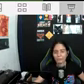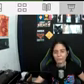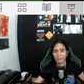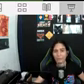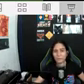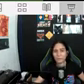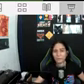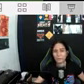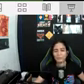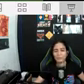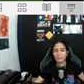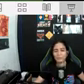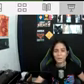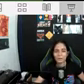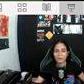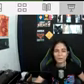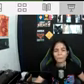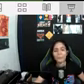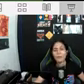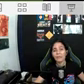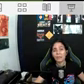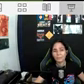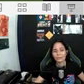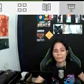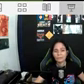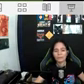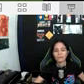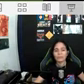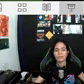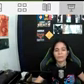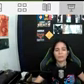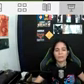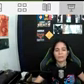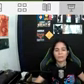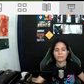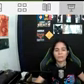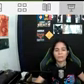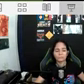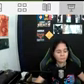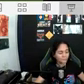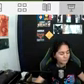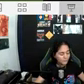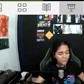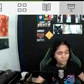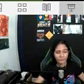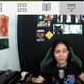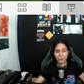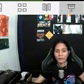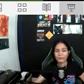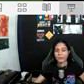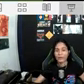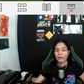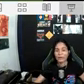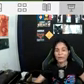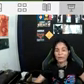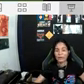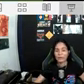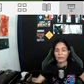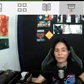a questão das pessoas que tomaram ou não Coca-Cola. E como exemplo 2, a gente pode estar trazendo pessoas